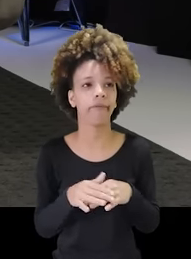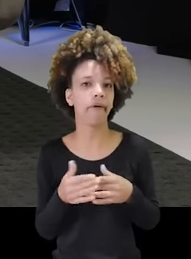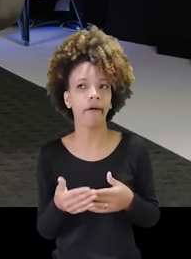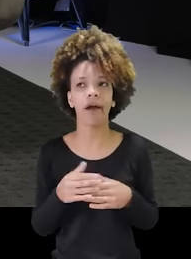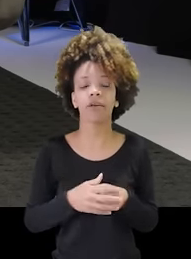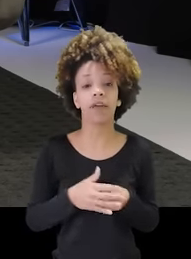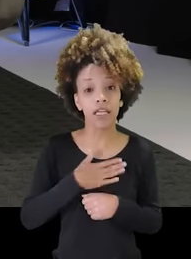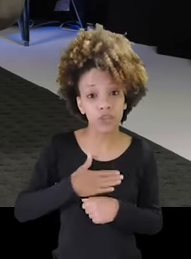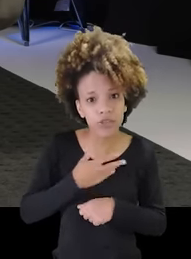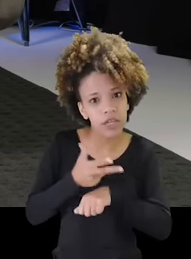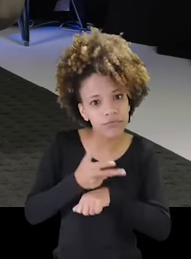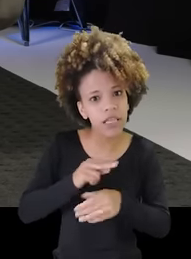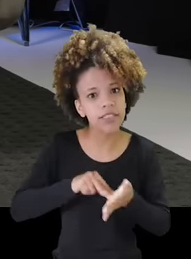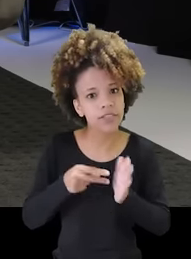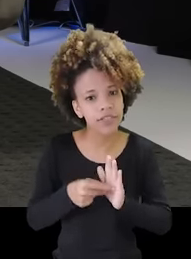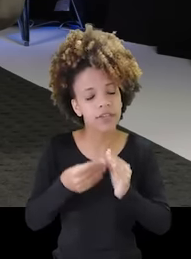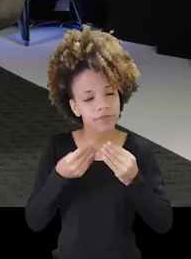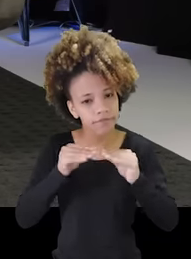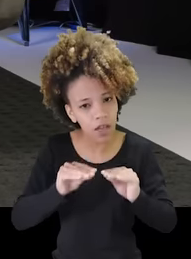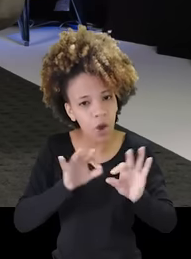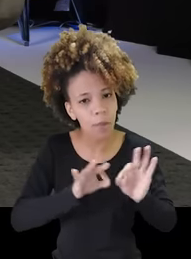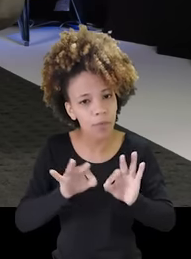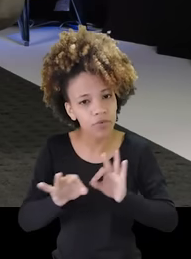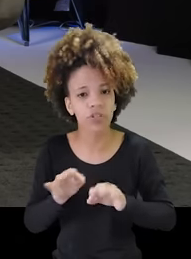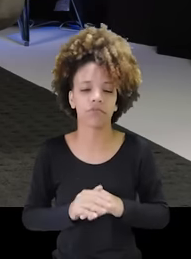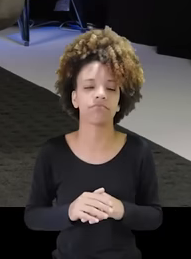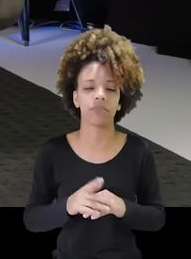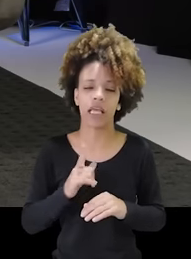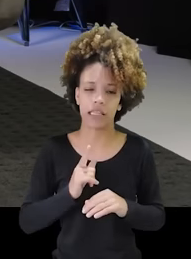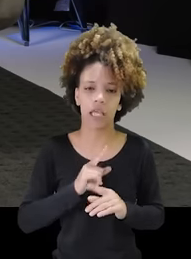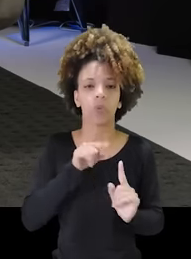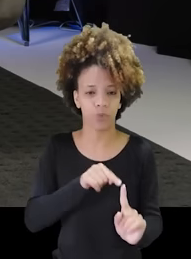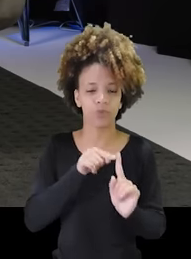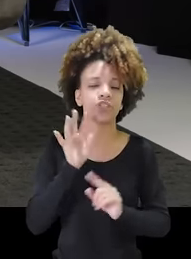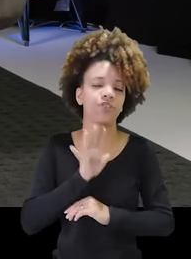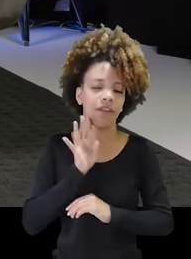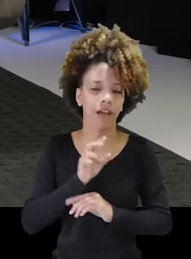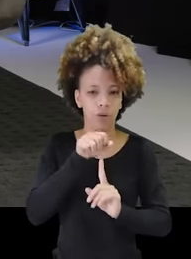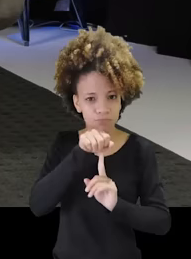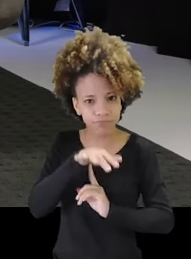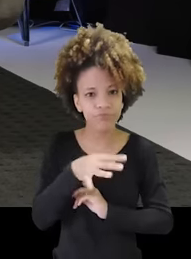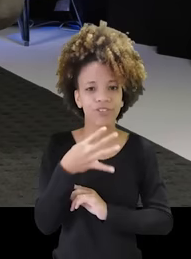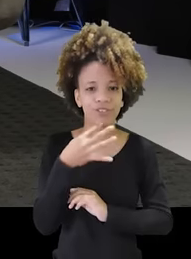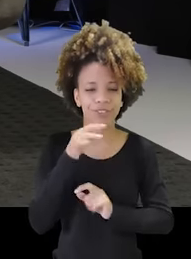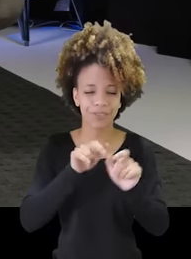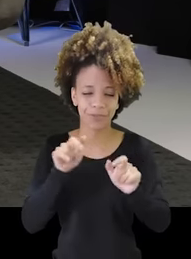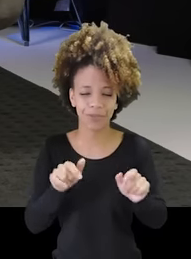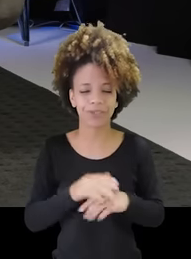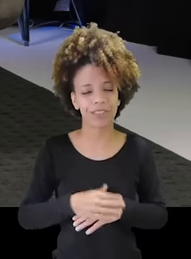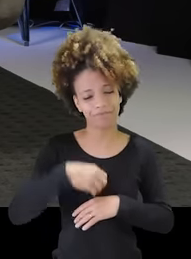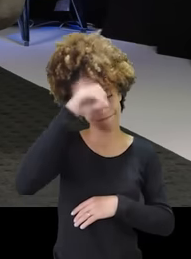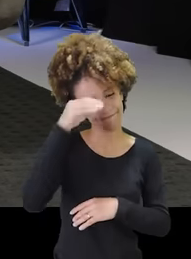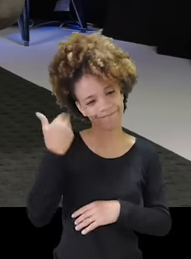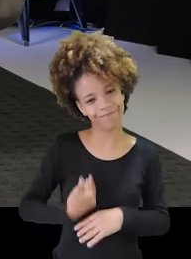eles gostaram do vídeo significa que vai entregar o projeto ele tem um um objetivo legal aí de conhecer coisas e